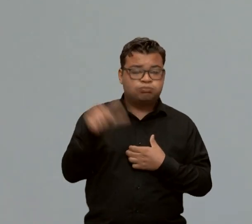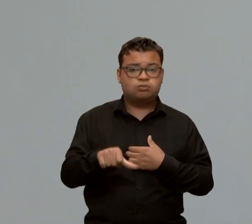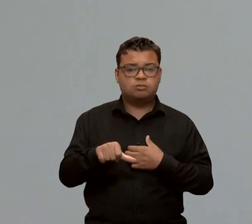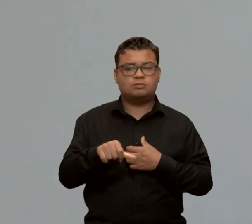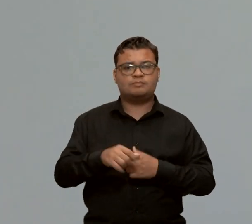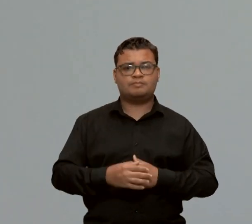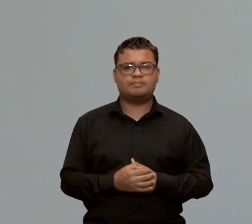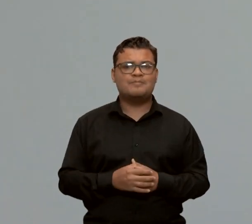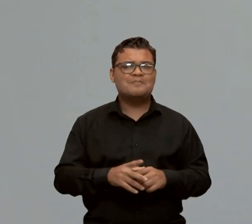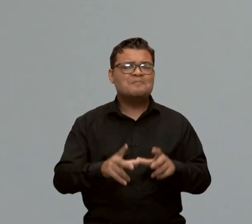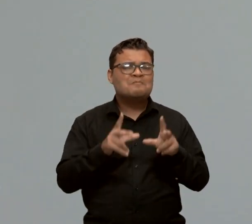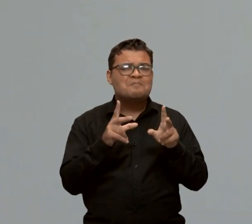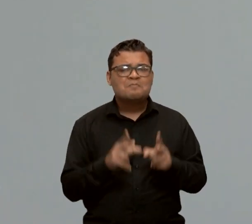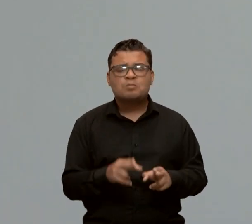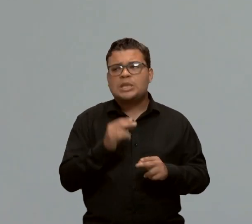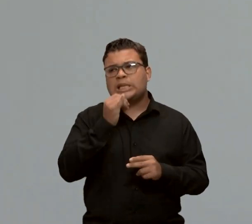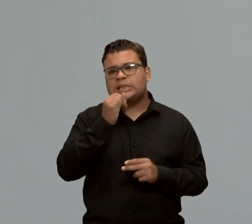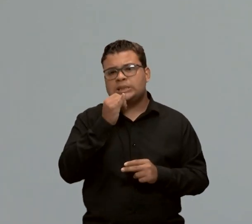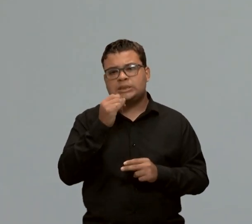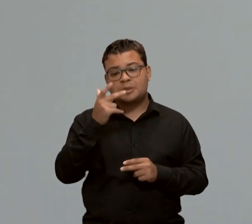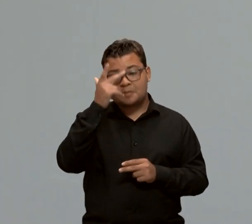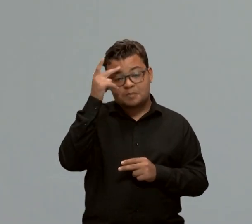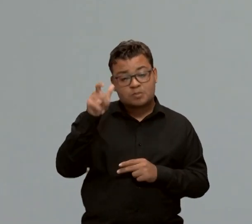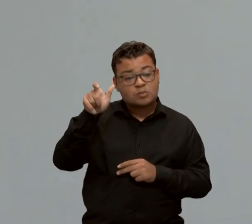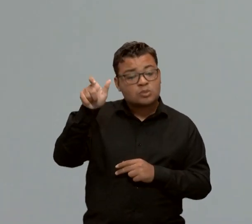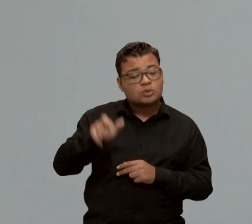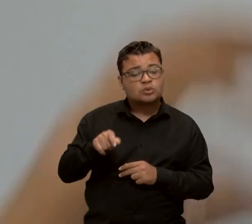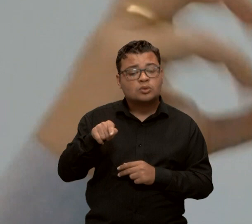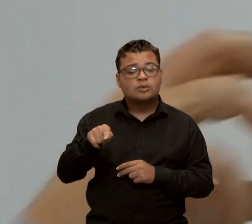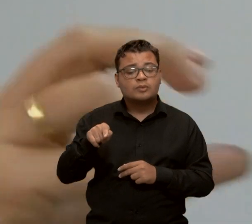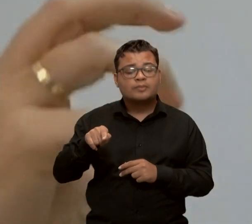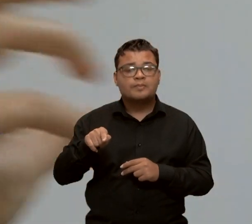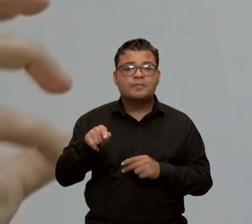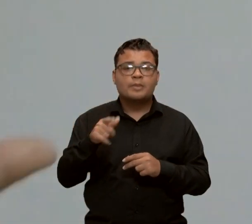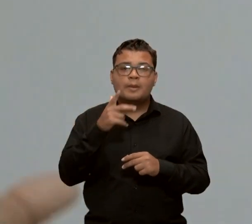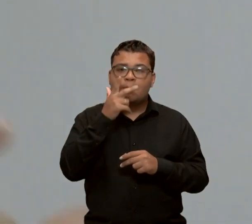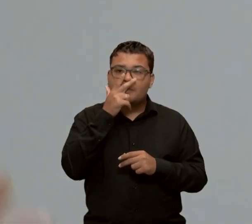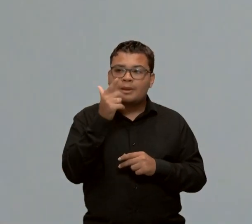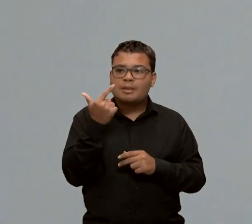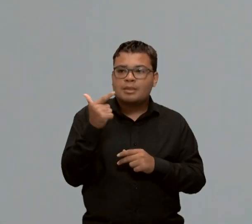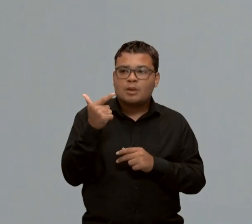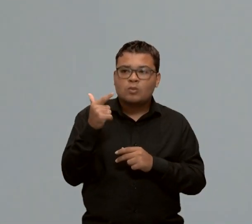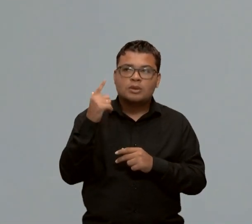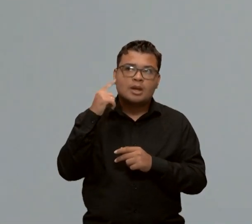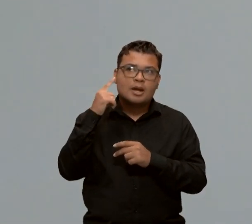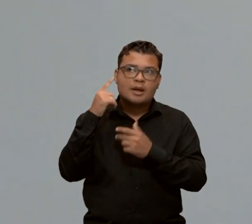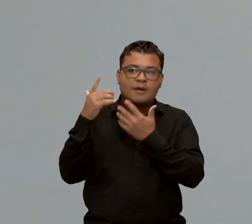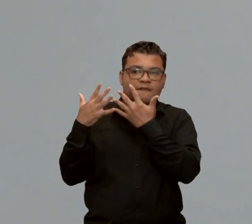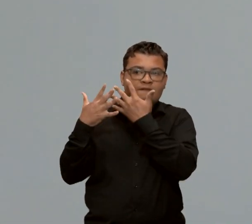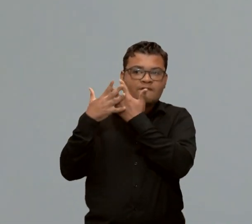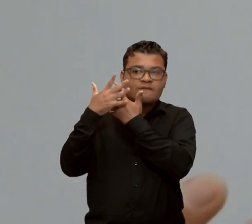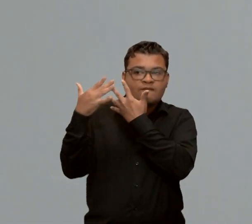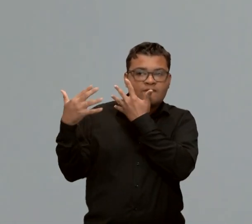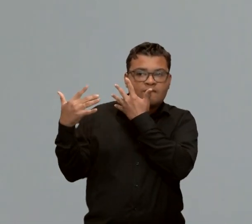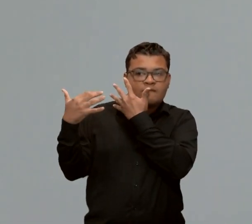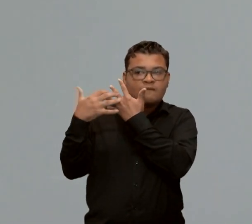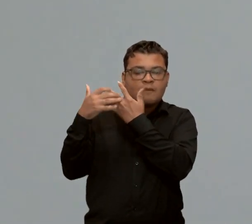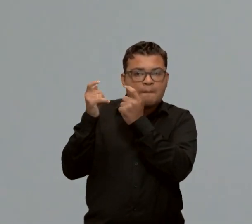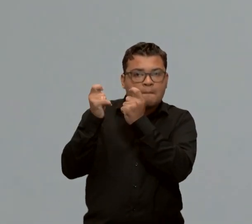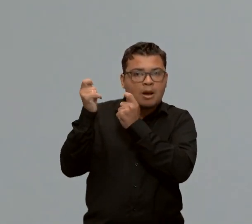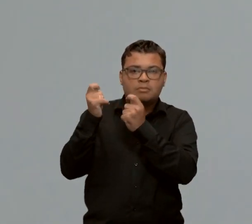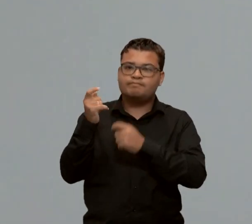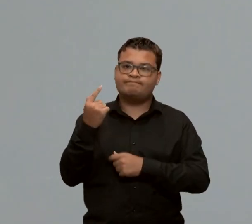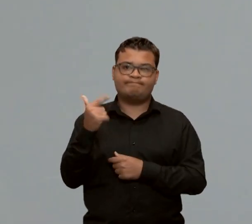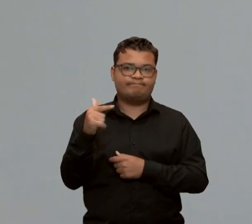É como se a pessoa com a hipersensibilidade não tivesse um filtro do ruído e essa percepção de volume é